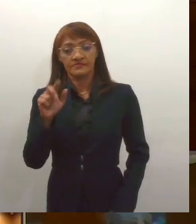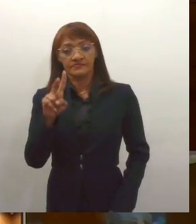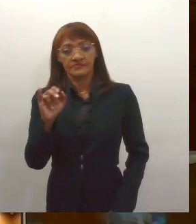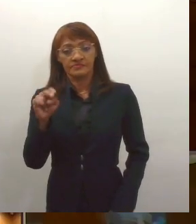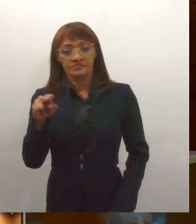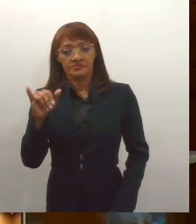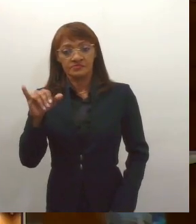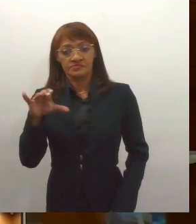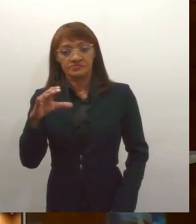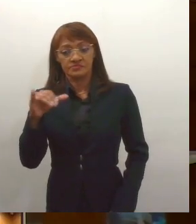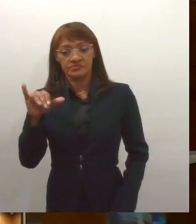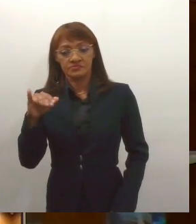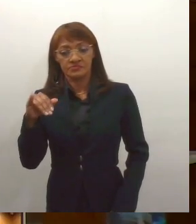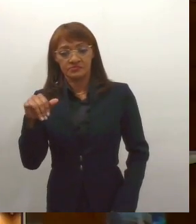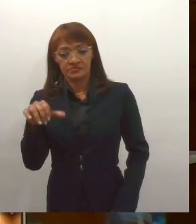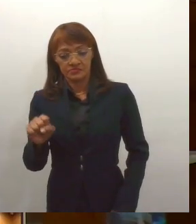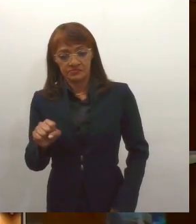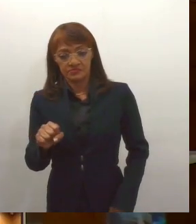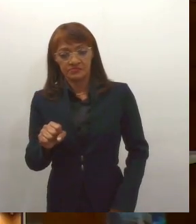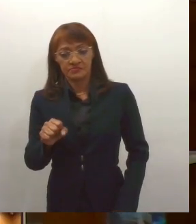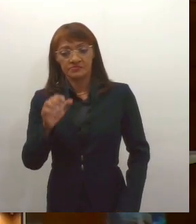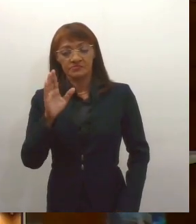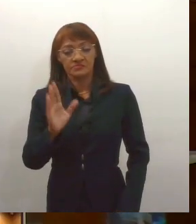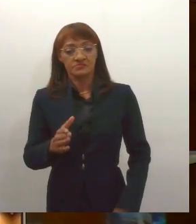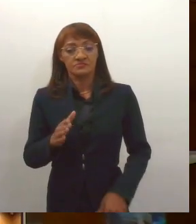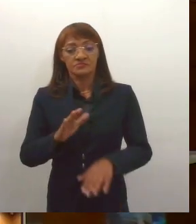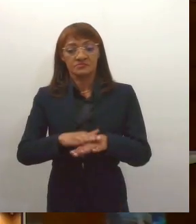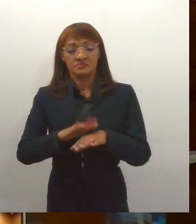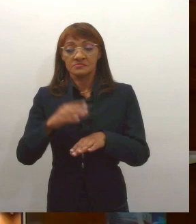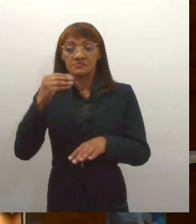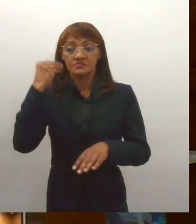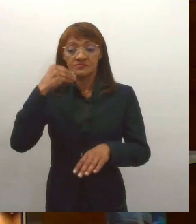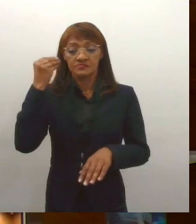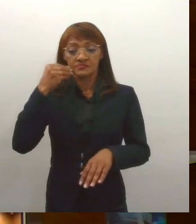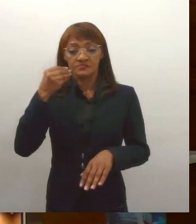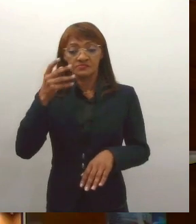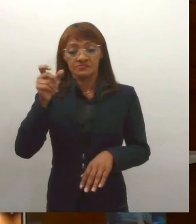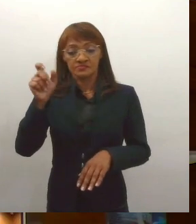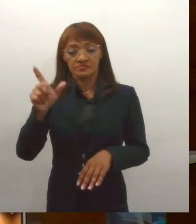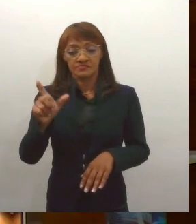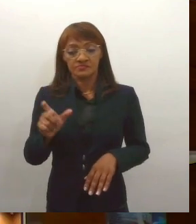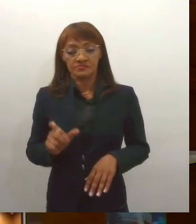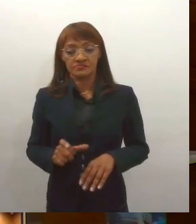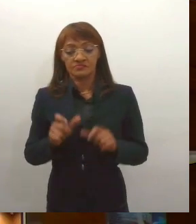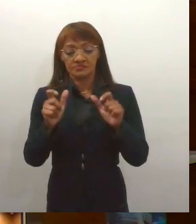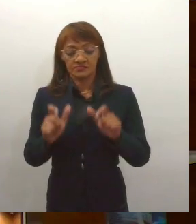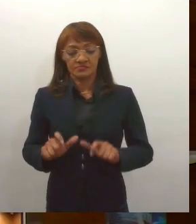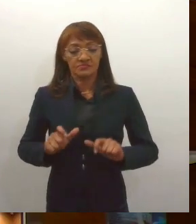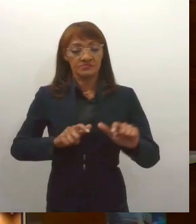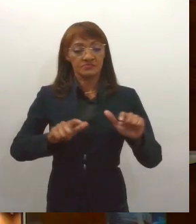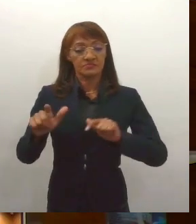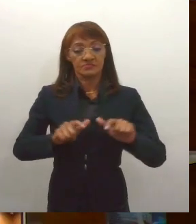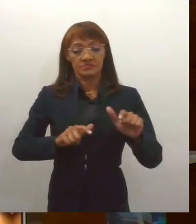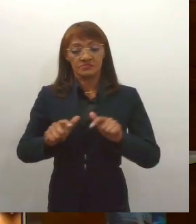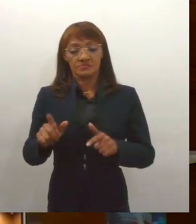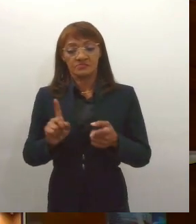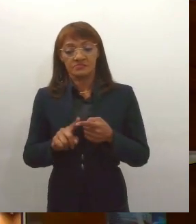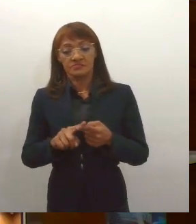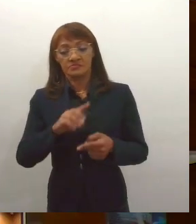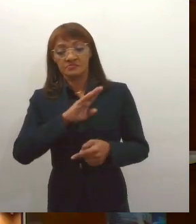vivências né como homem gay no ambiente de trabalho e na relação com colegas e clientes percebeu a